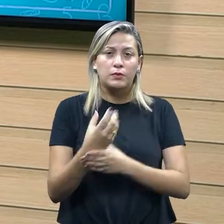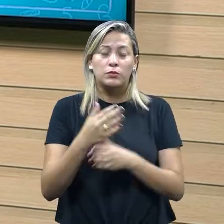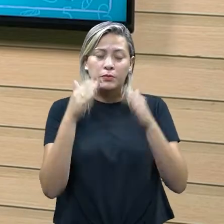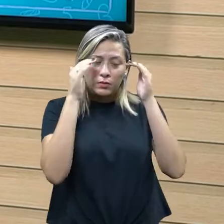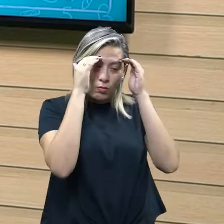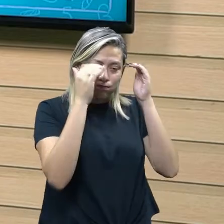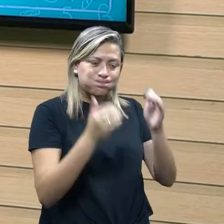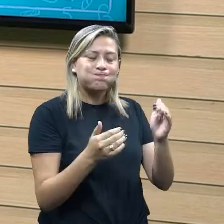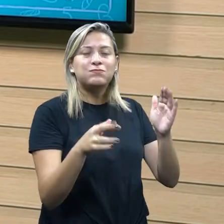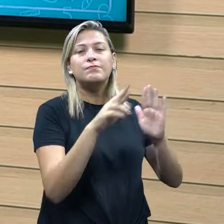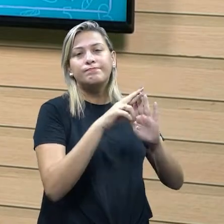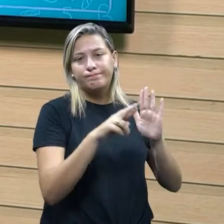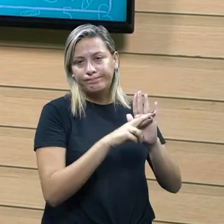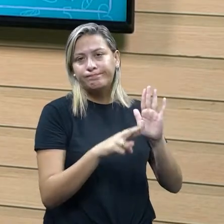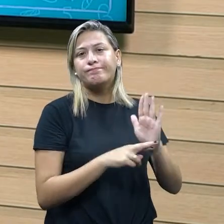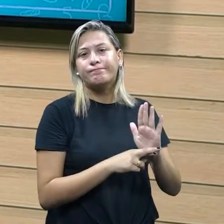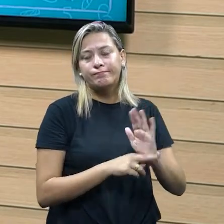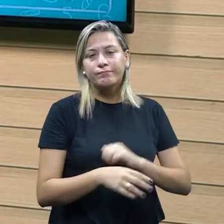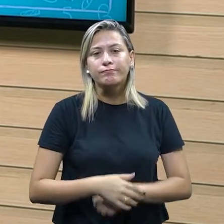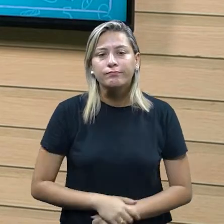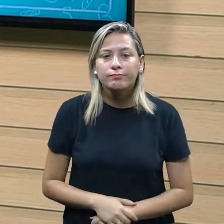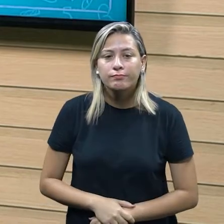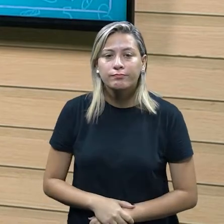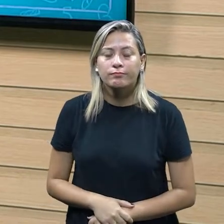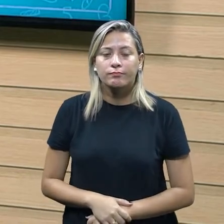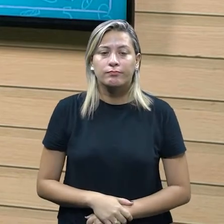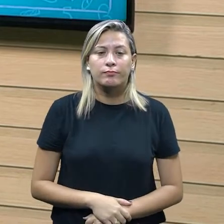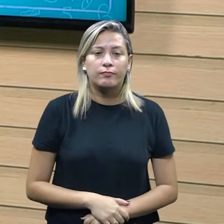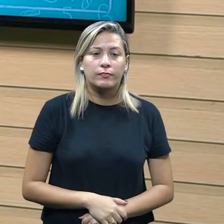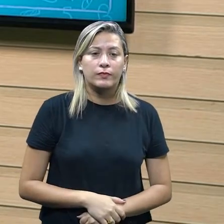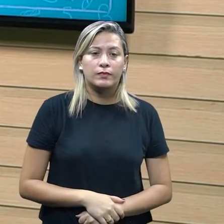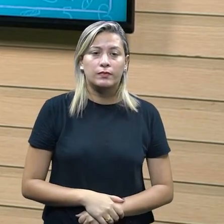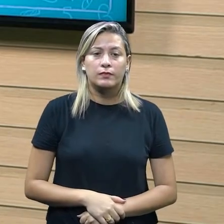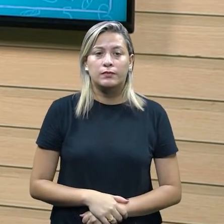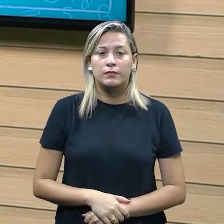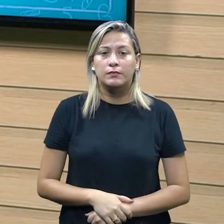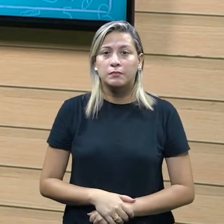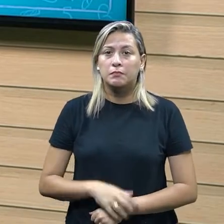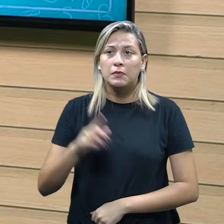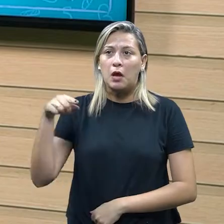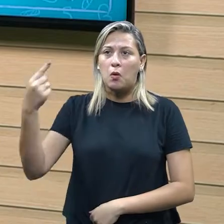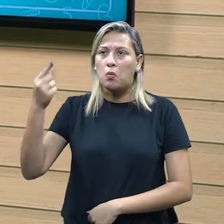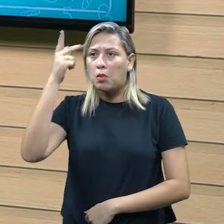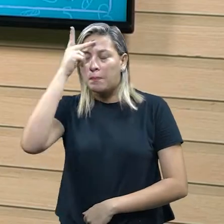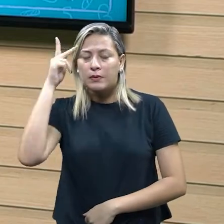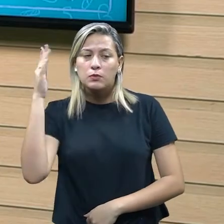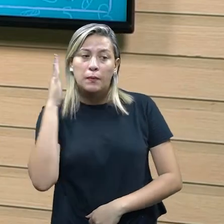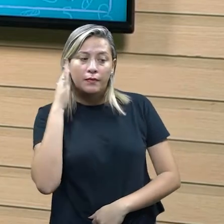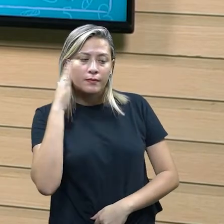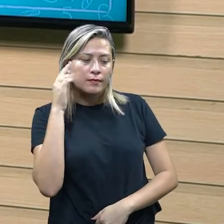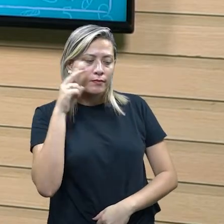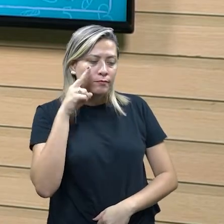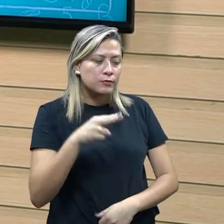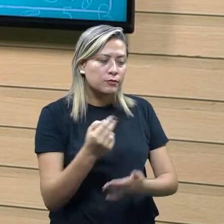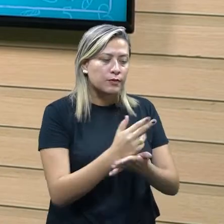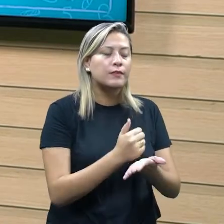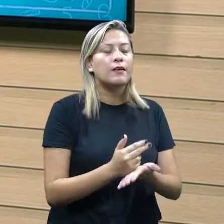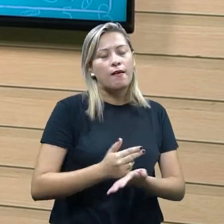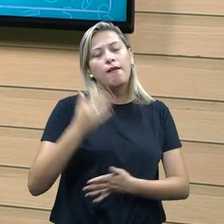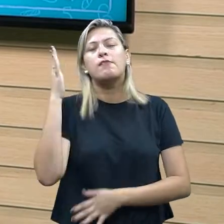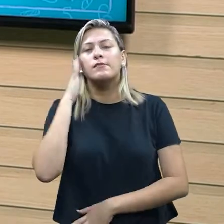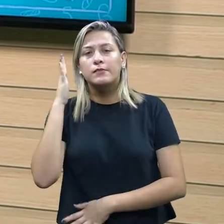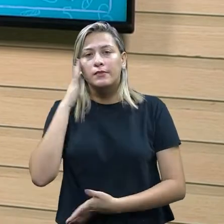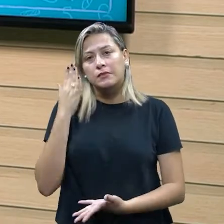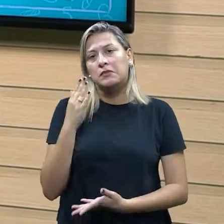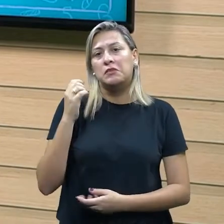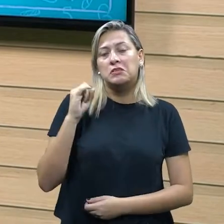para que justamente você seja entendido por qualquer fabricante. Então, se seu desenho for feito